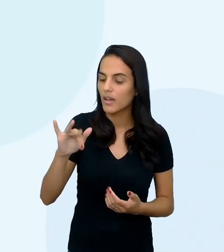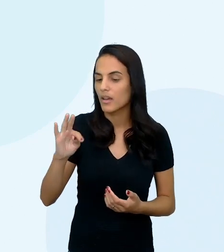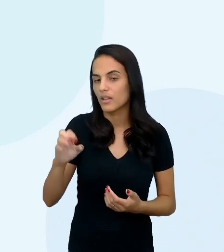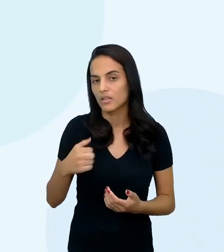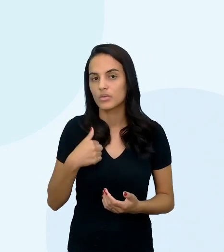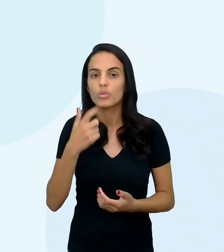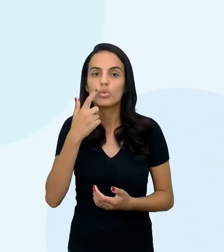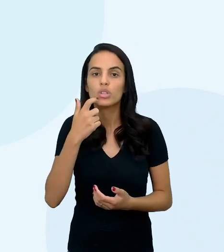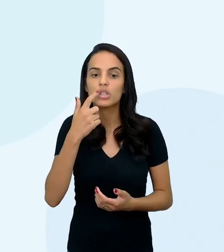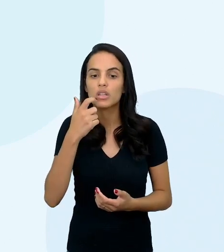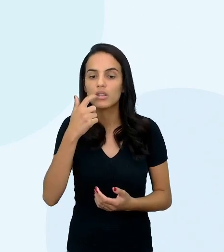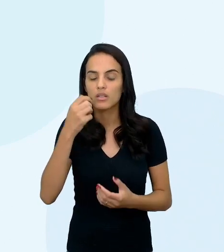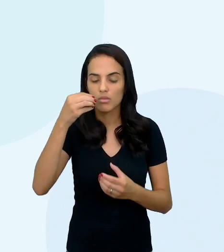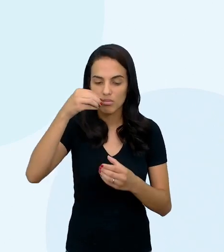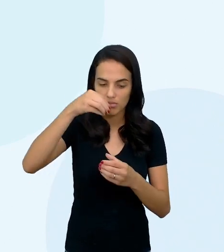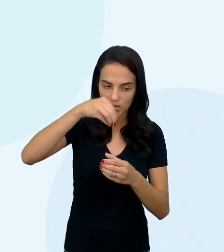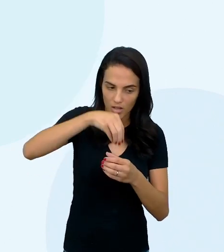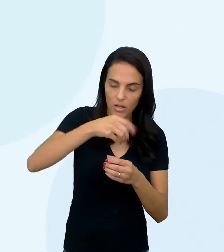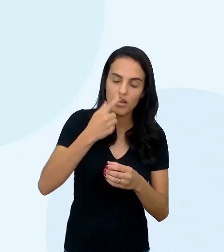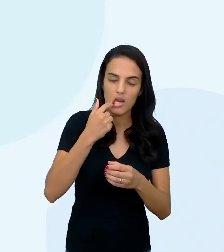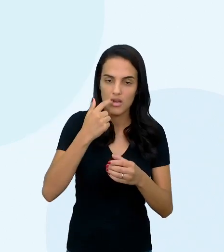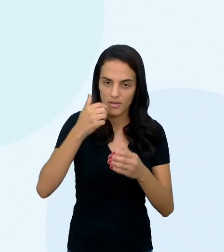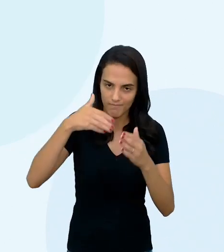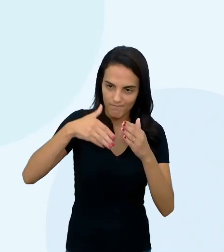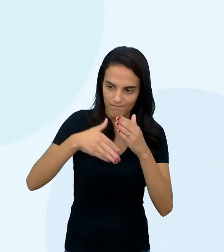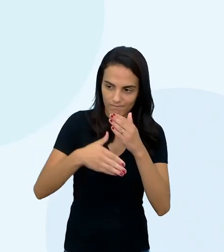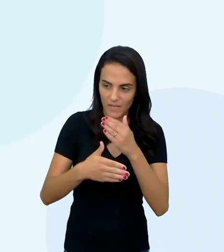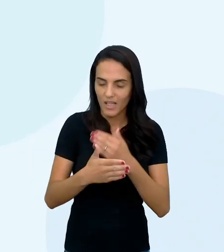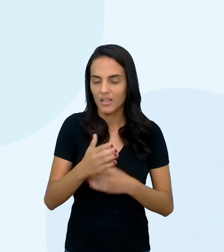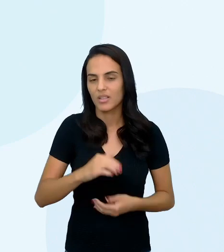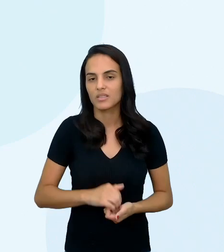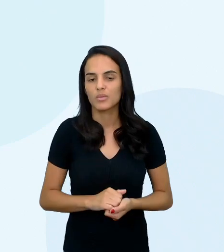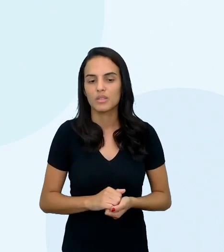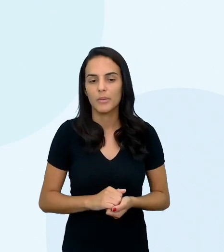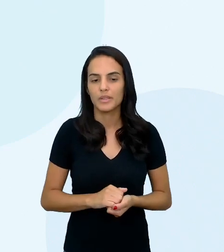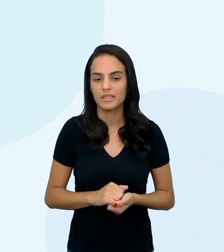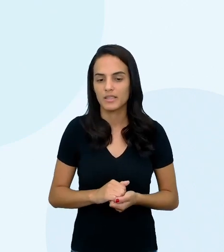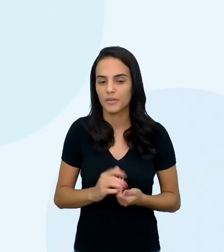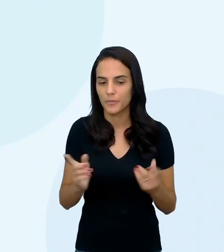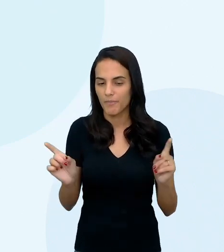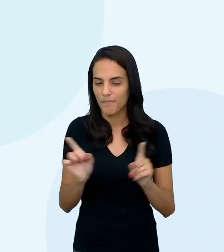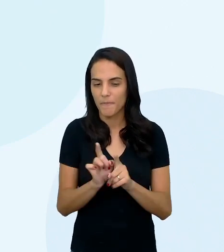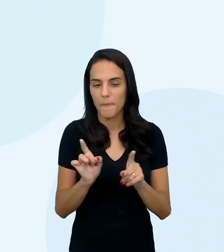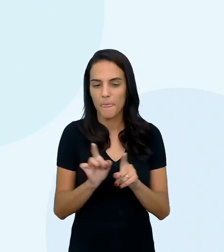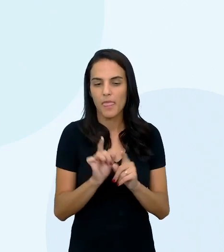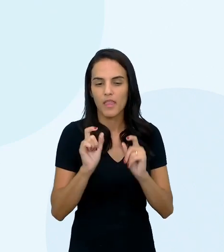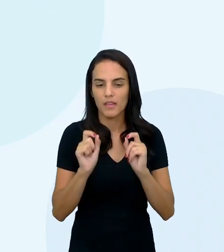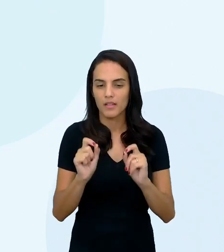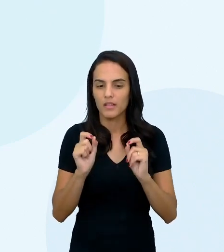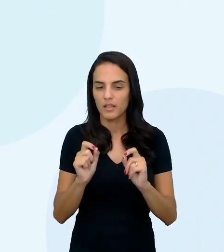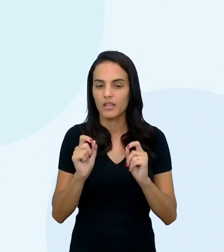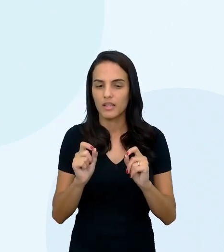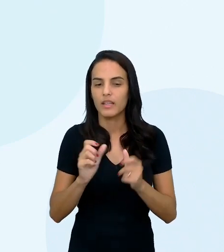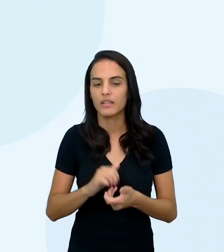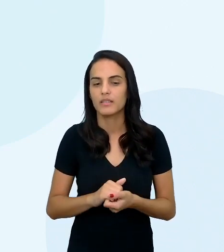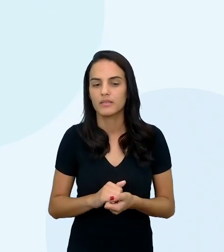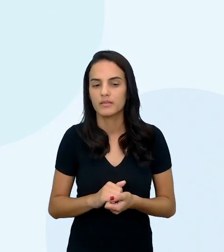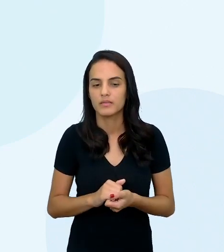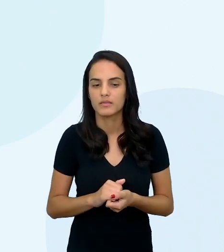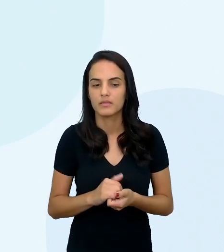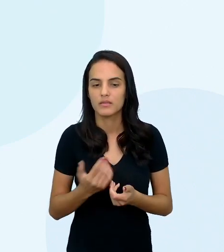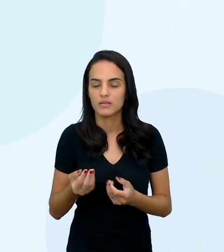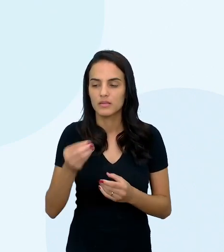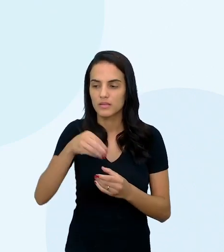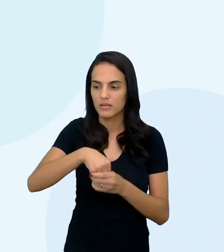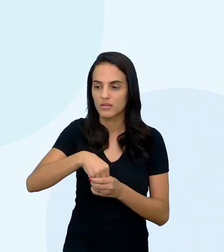sangue passa por ali, ele passa, né, entremanhado, né, então ele passa ao redor e dentro,